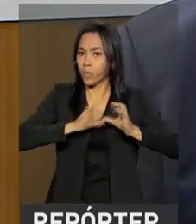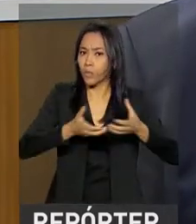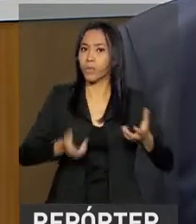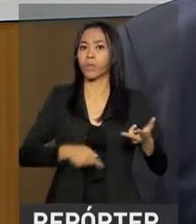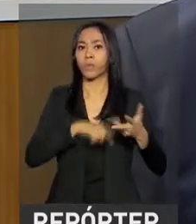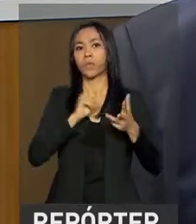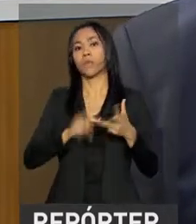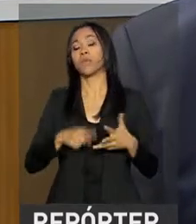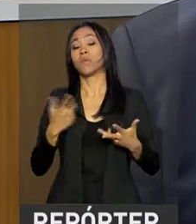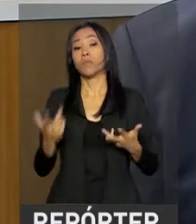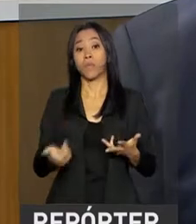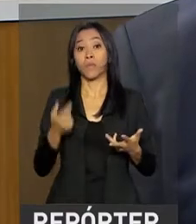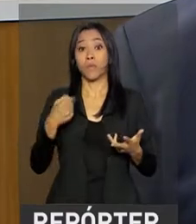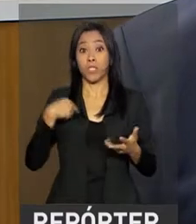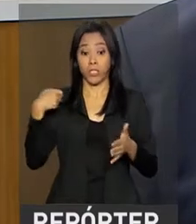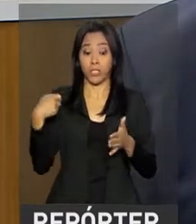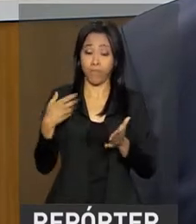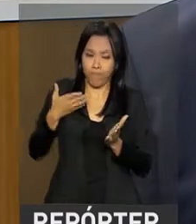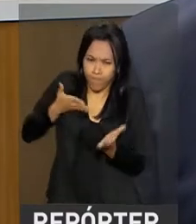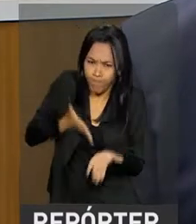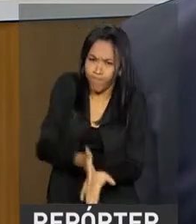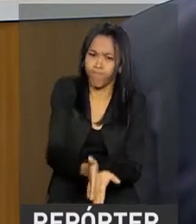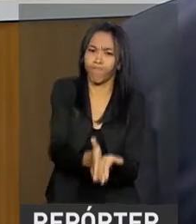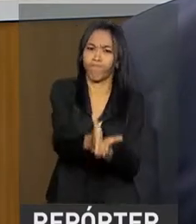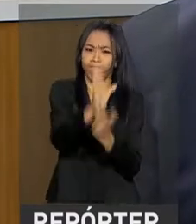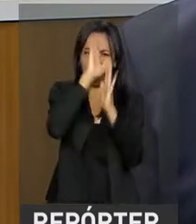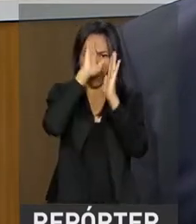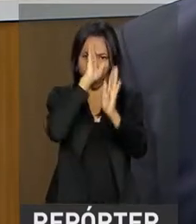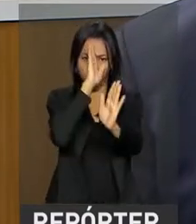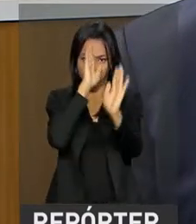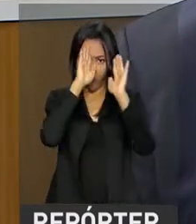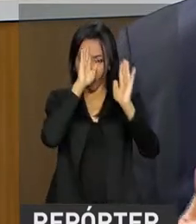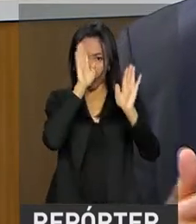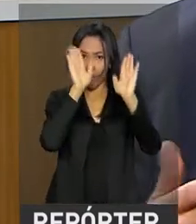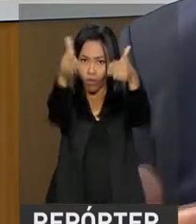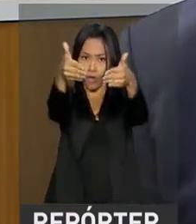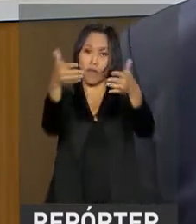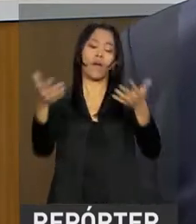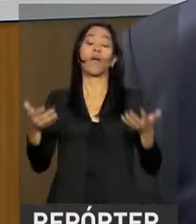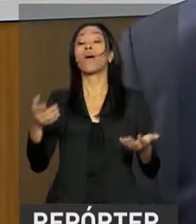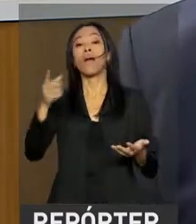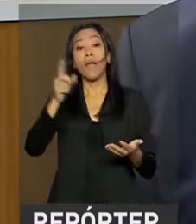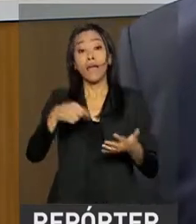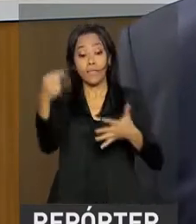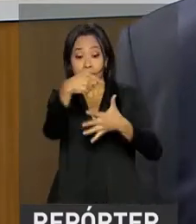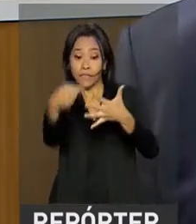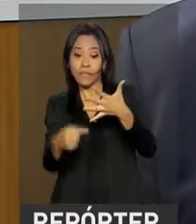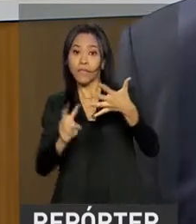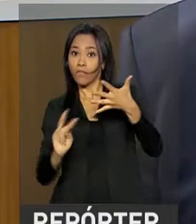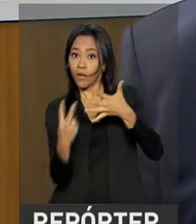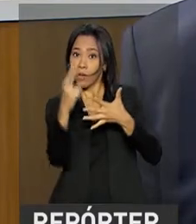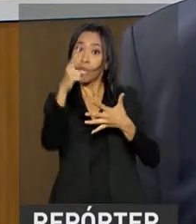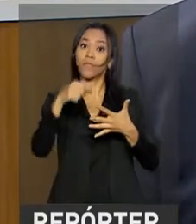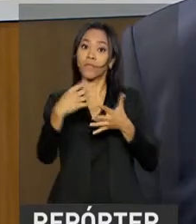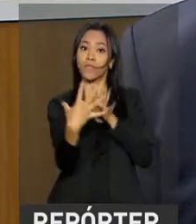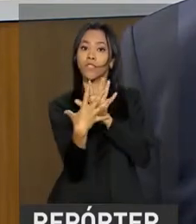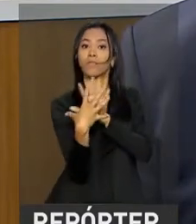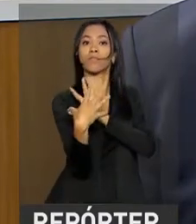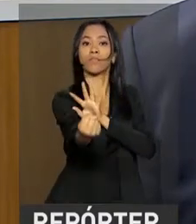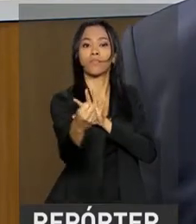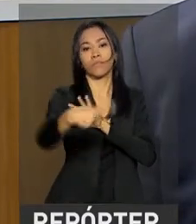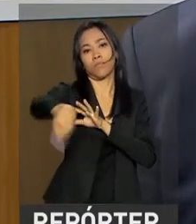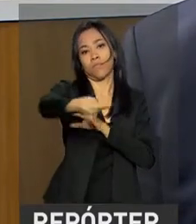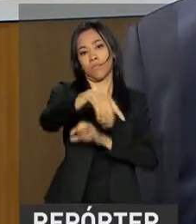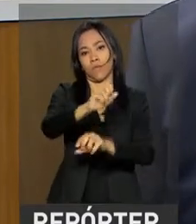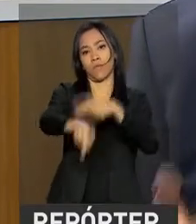trabalho coletivo de perseverança nós queremos que esses valores sejam mais próximo dos brasileiros nós temos certeza que